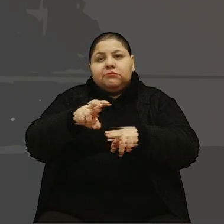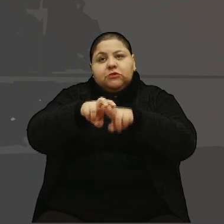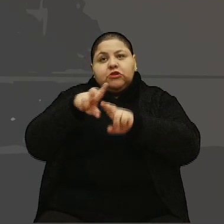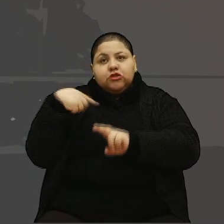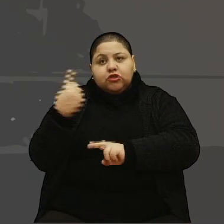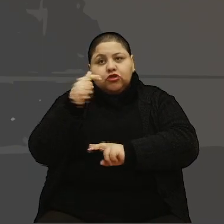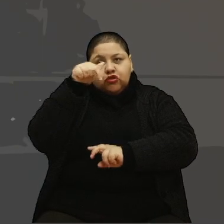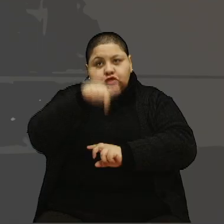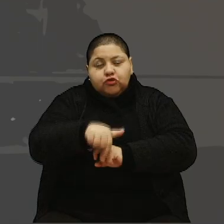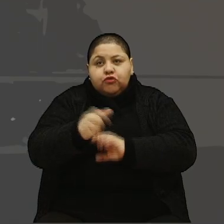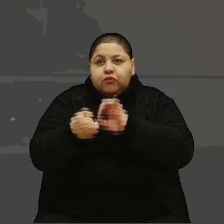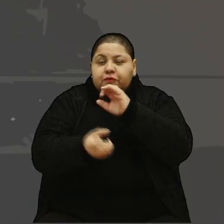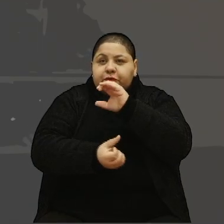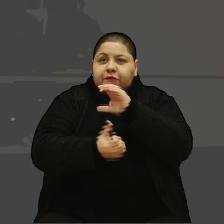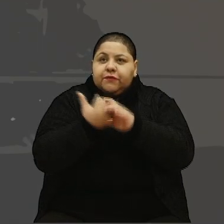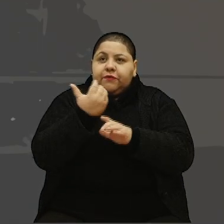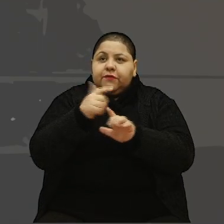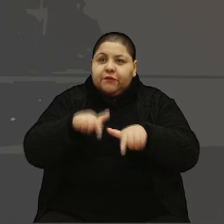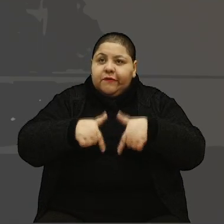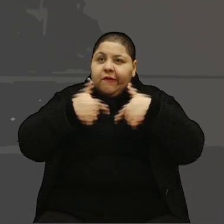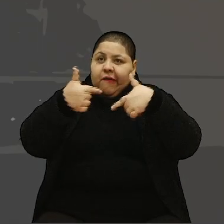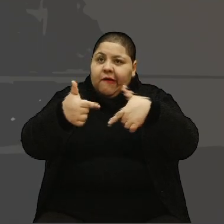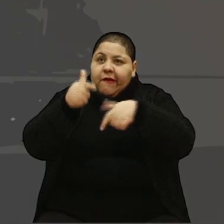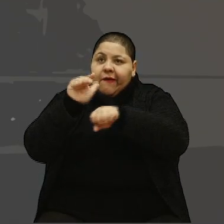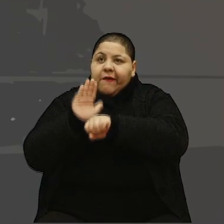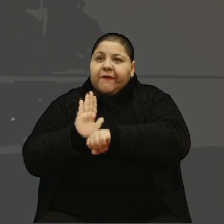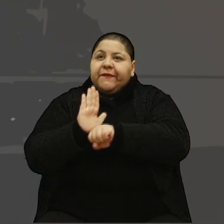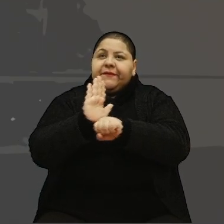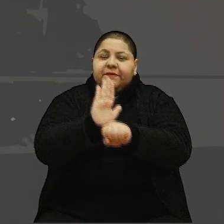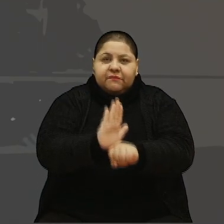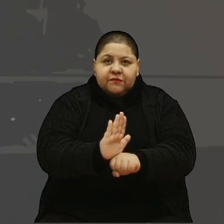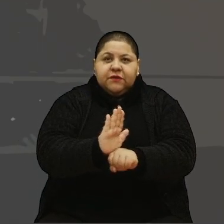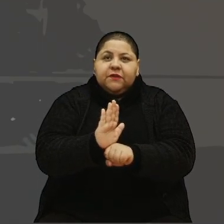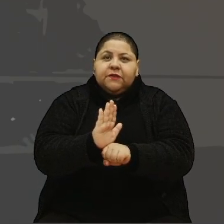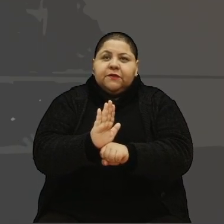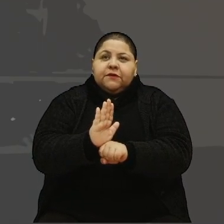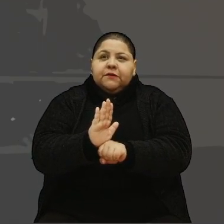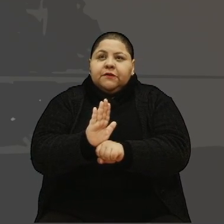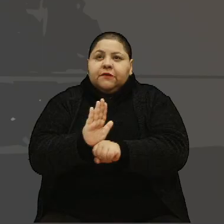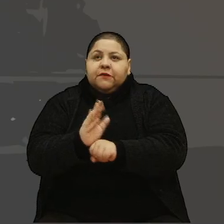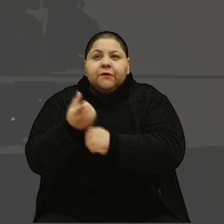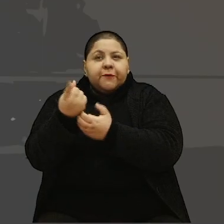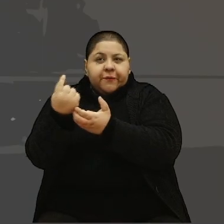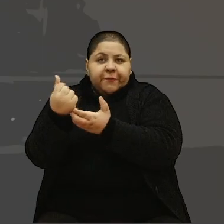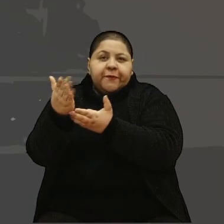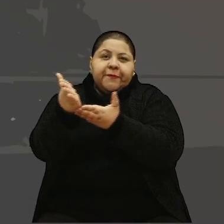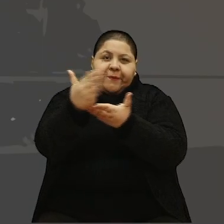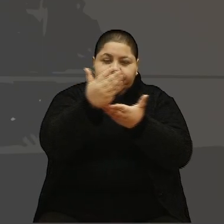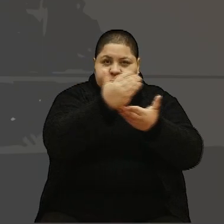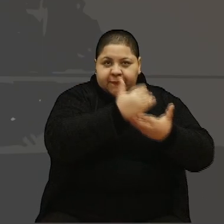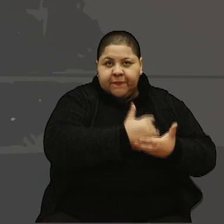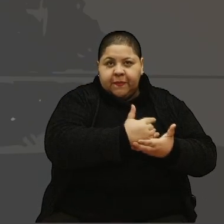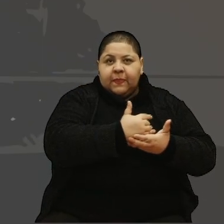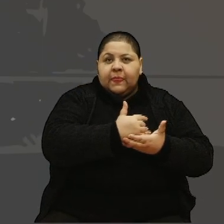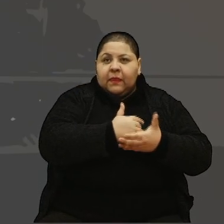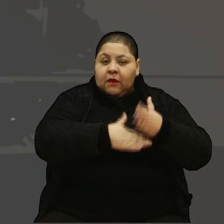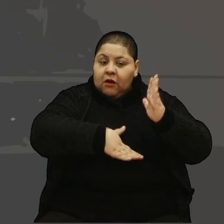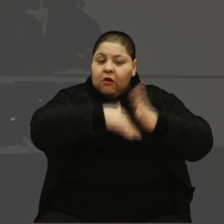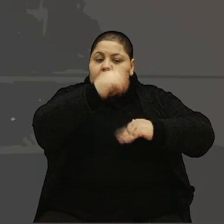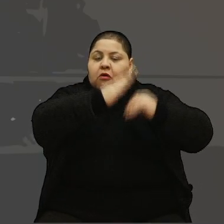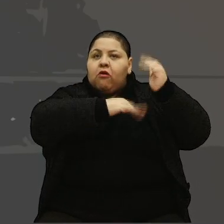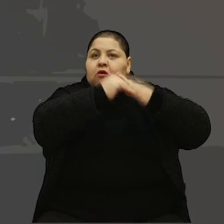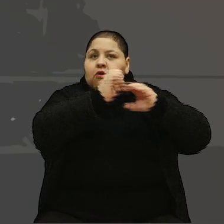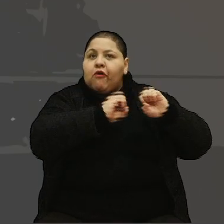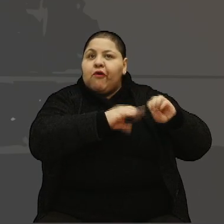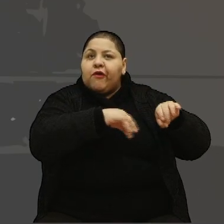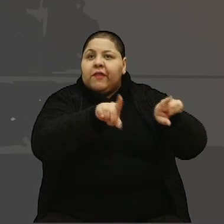estamos promovendo ações beneficentes para que arrecadamos tais recursos para construir uma educação